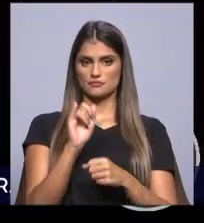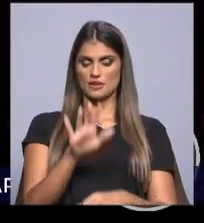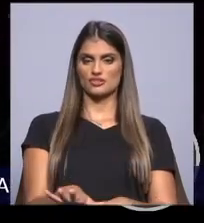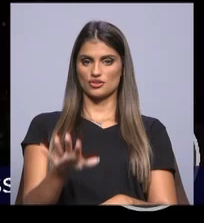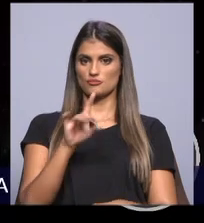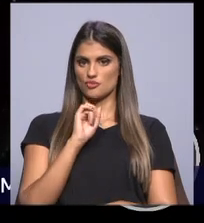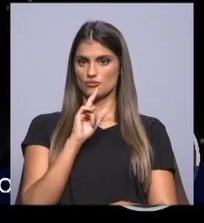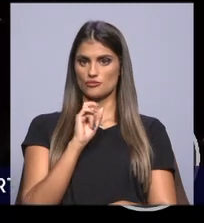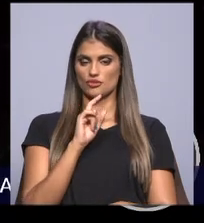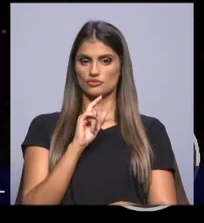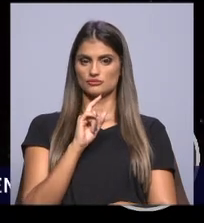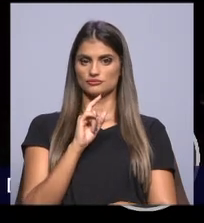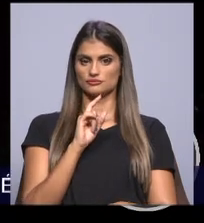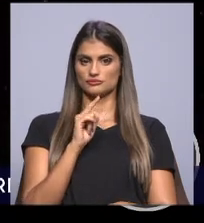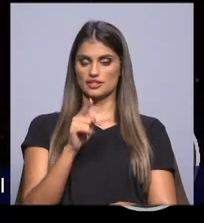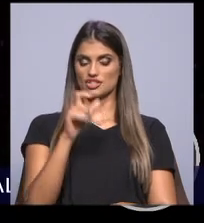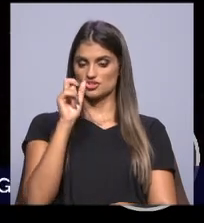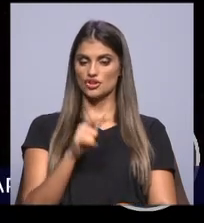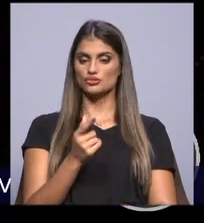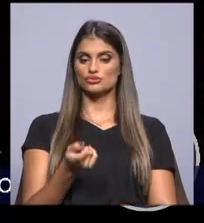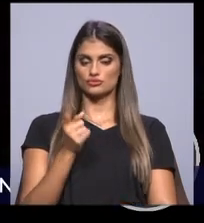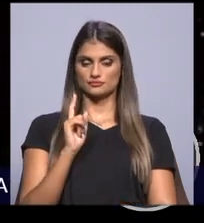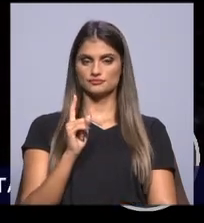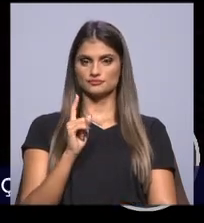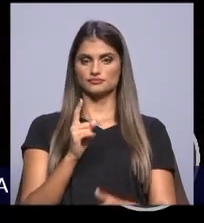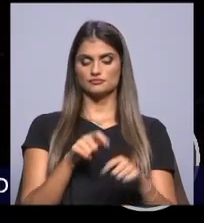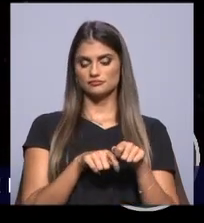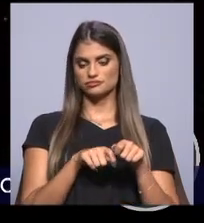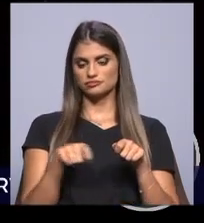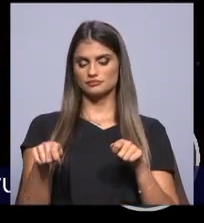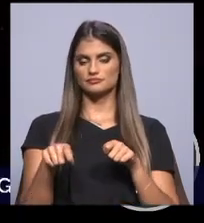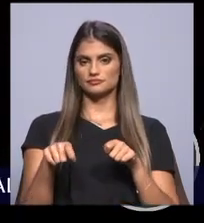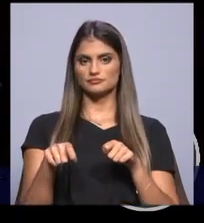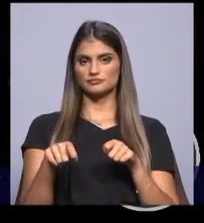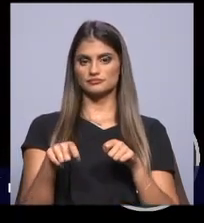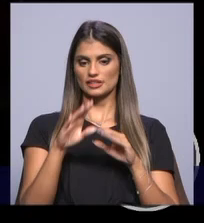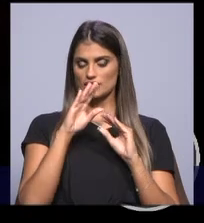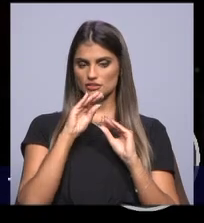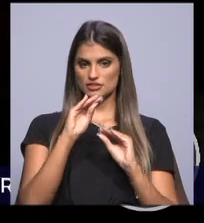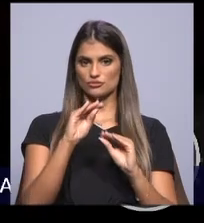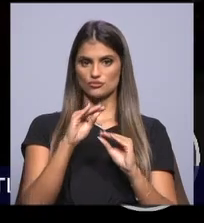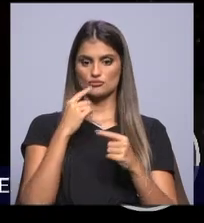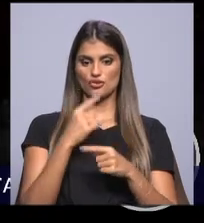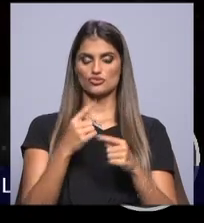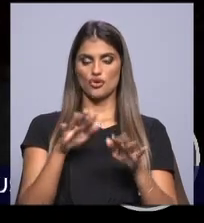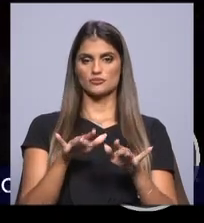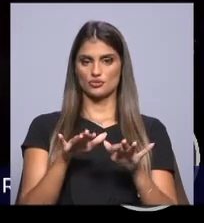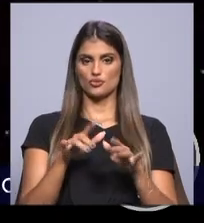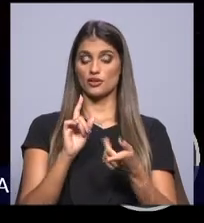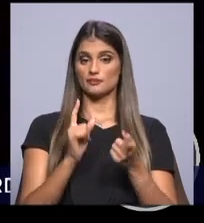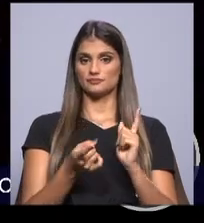pode não ser essa a história. Pelo menos a duração do tempo para a formação da Lua. E então o que nos diz o computador